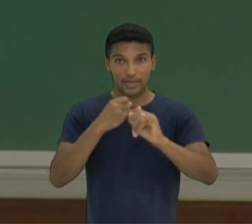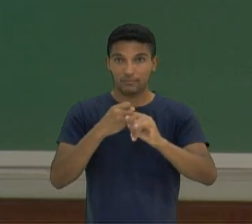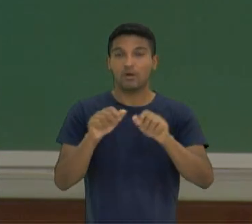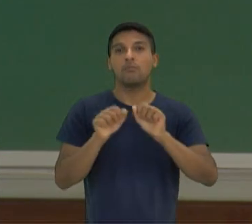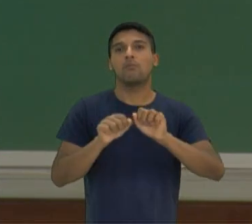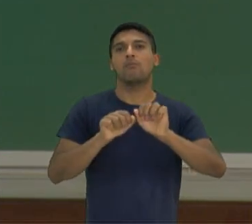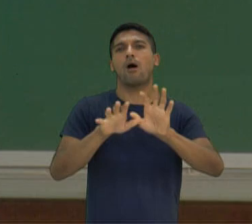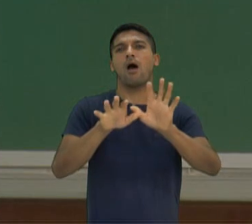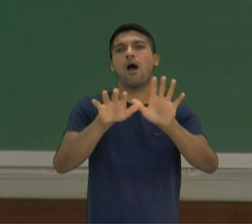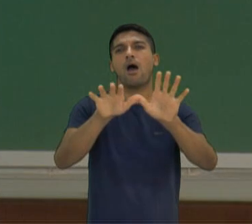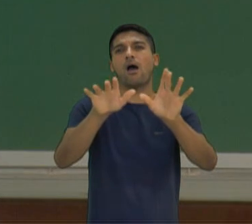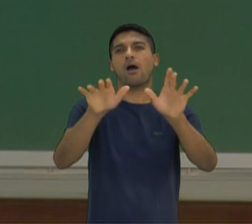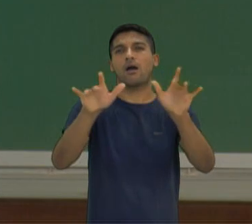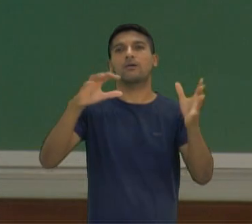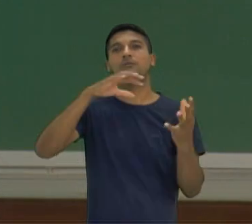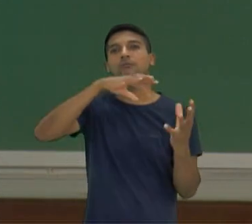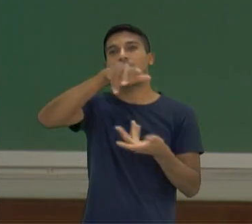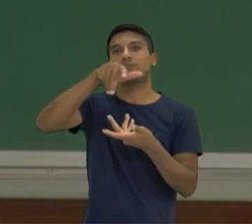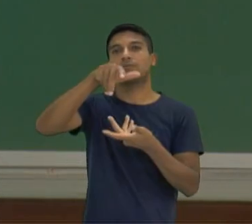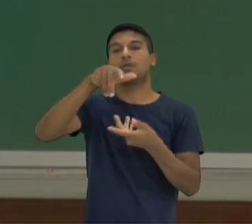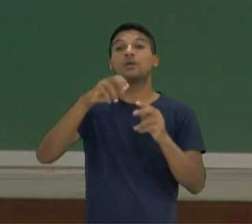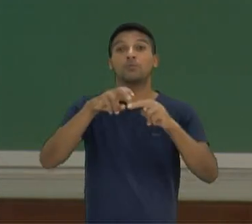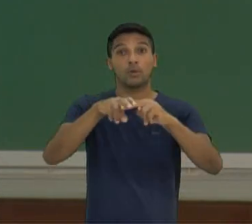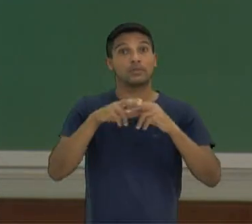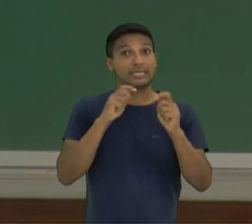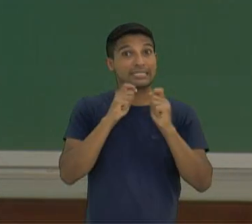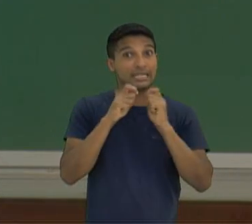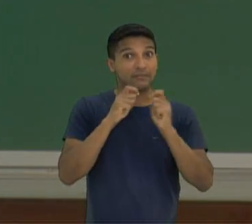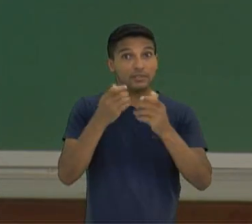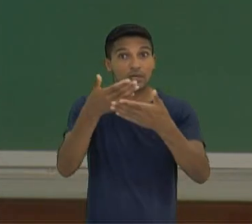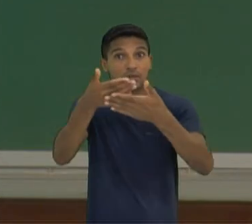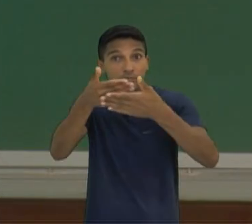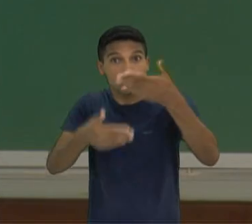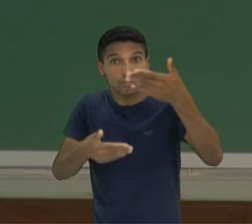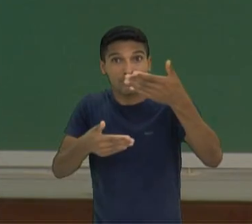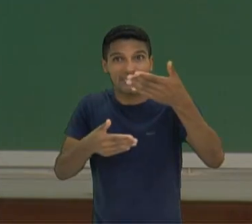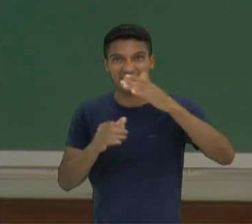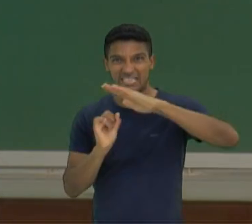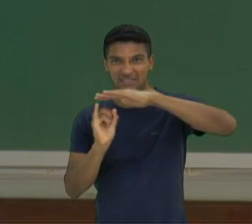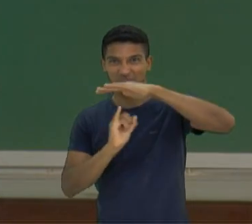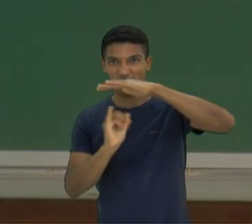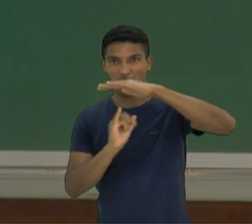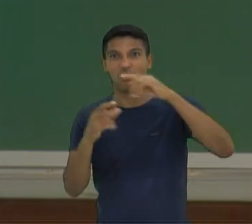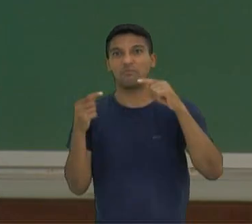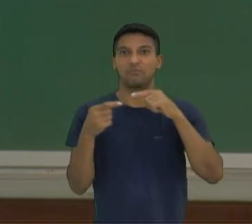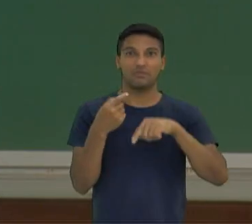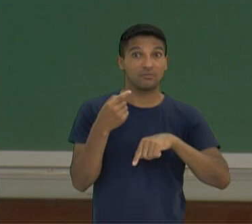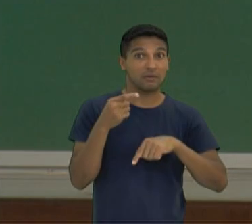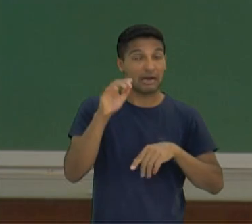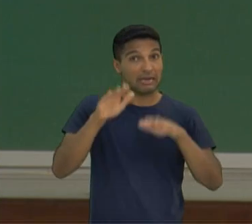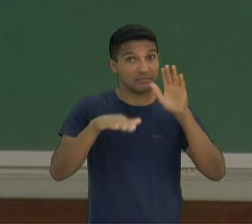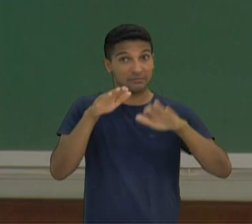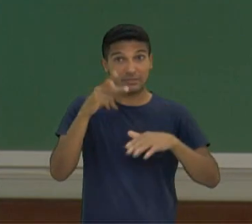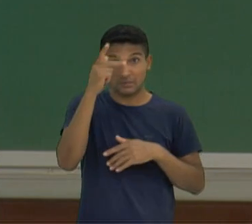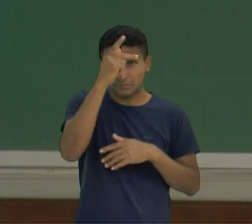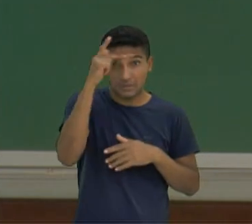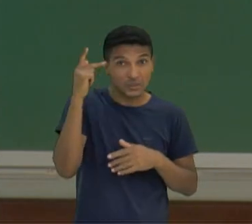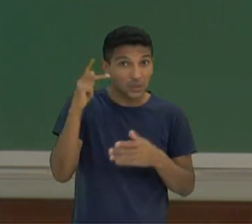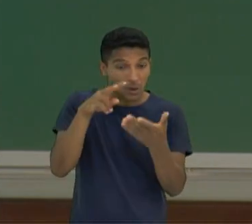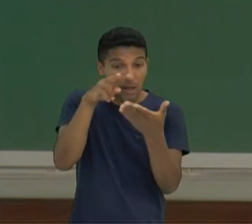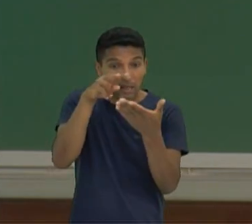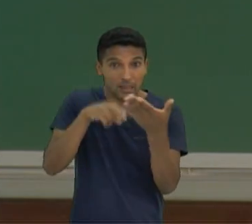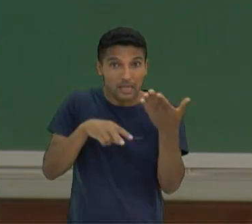pessoas. Então, dependendo, uma linguagem muito informal, uma gíria pode ser mal interpretada ou nem compreendida por um leitor